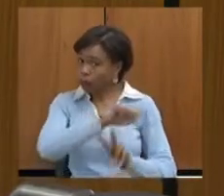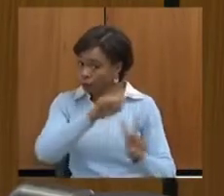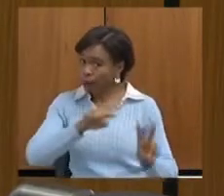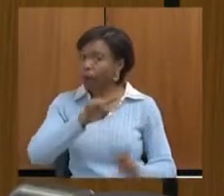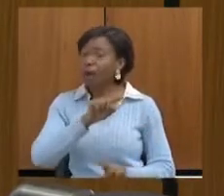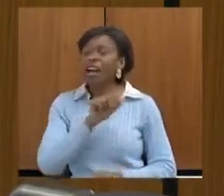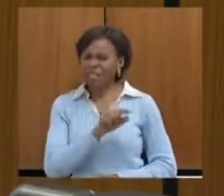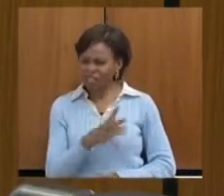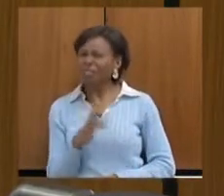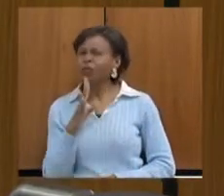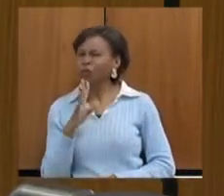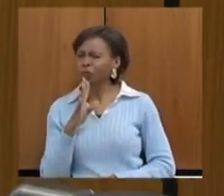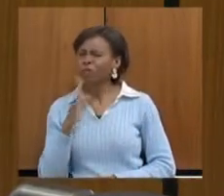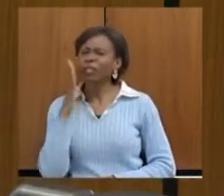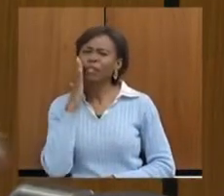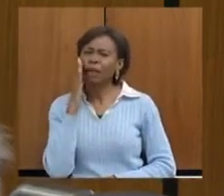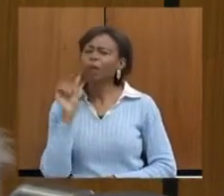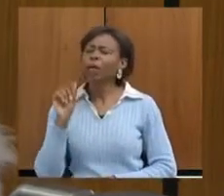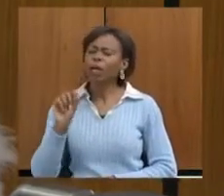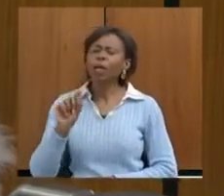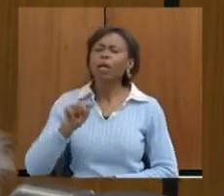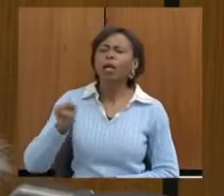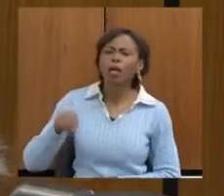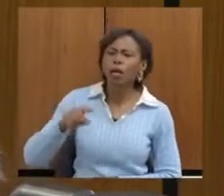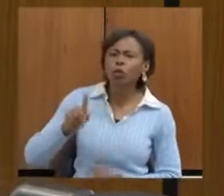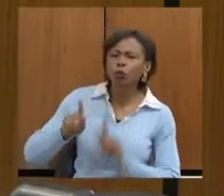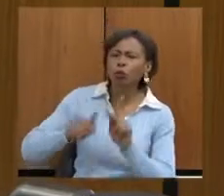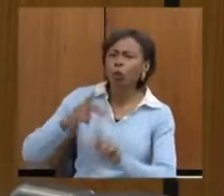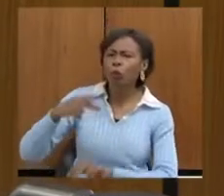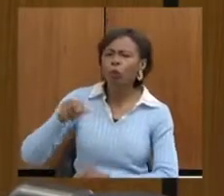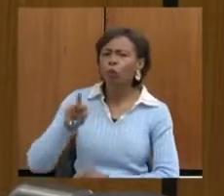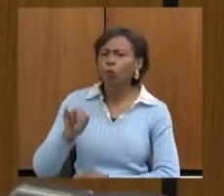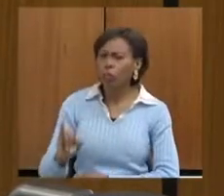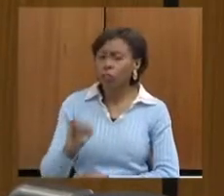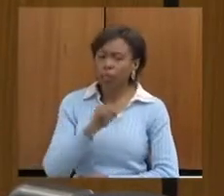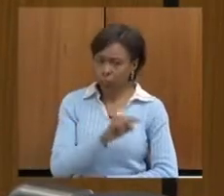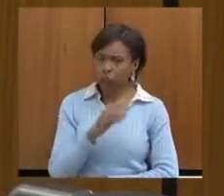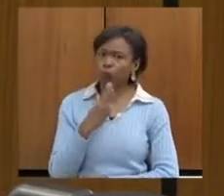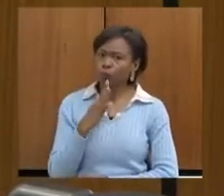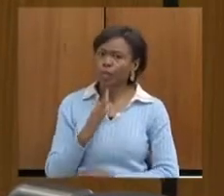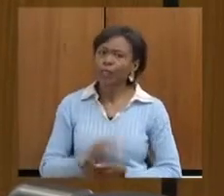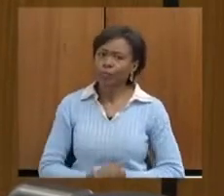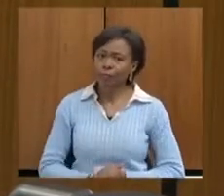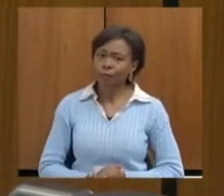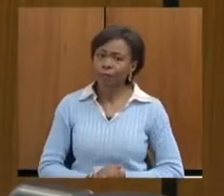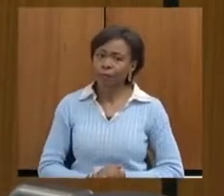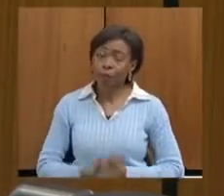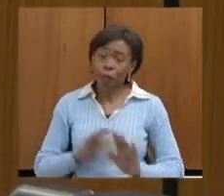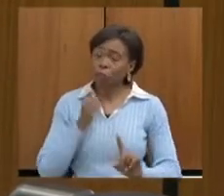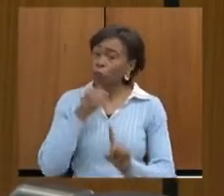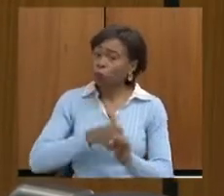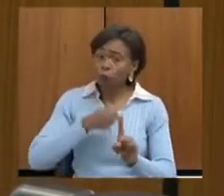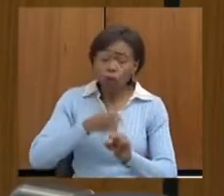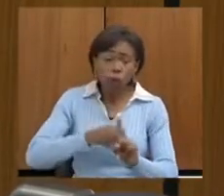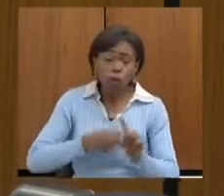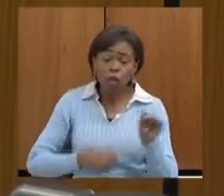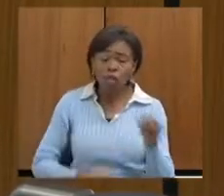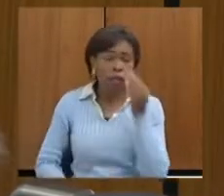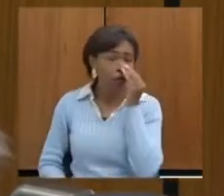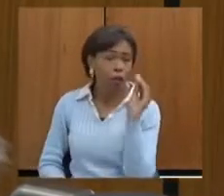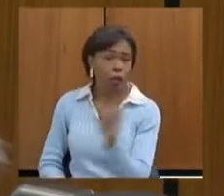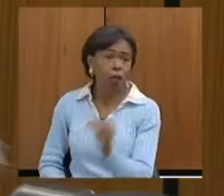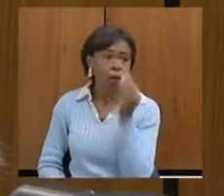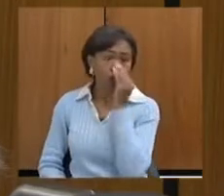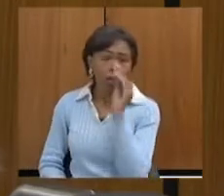do Povo desde o começo da luta né no qual ela vai negando cansar incansavelmente